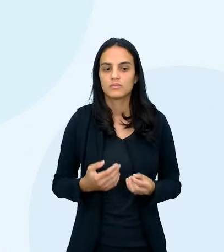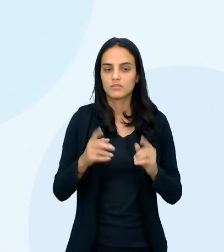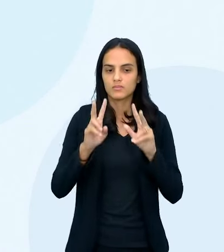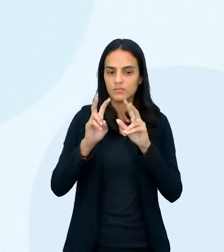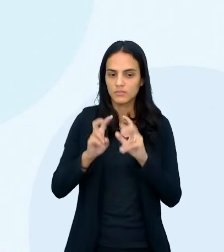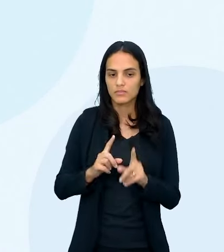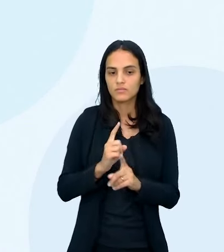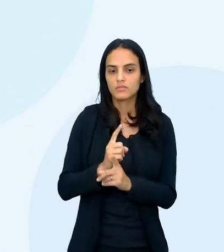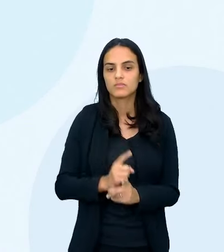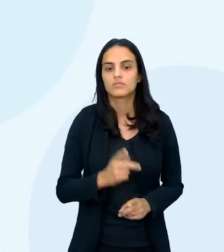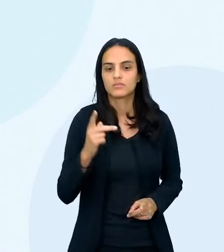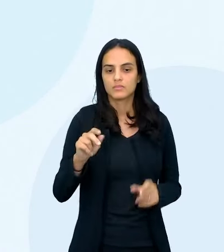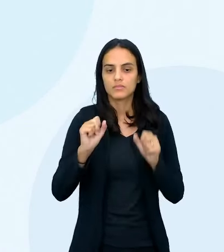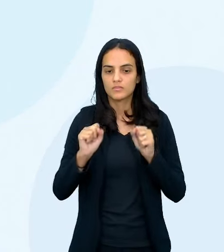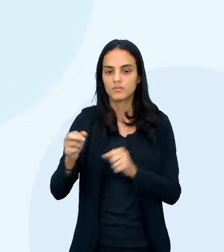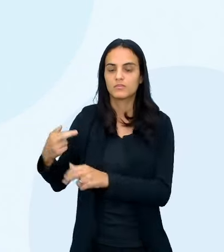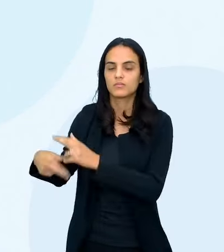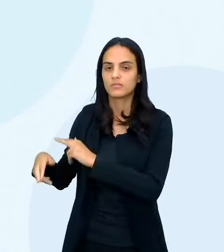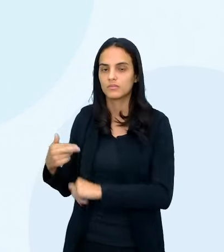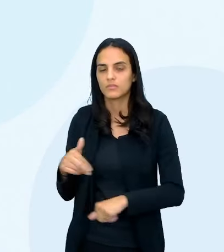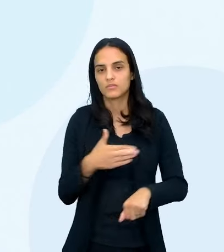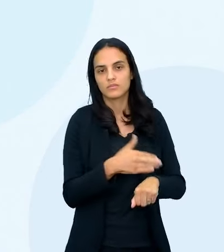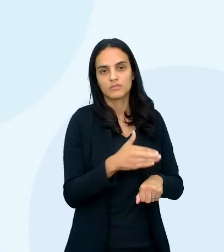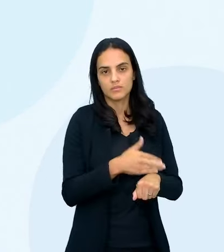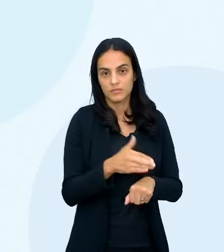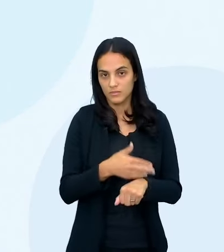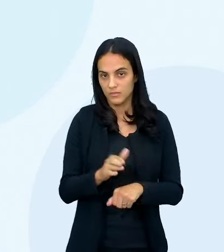Indique que eles podem estabelecer